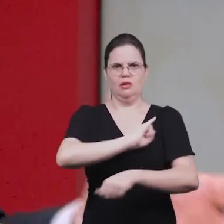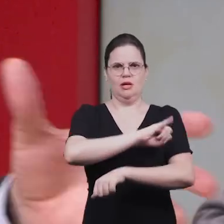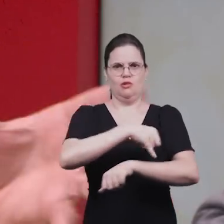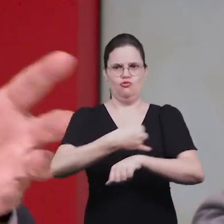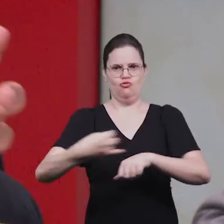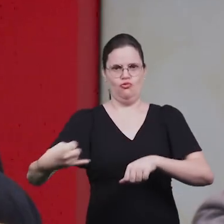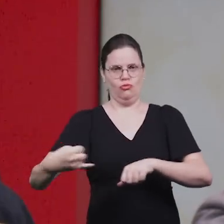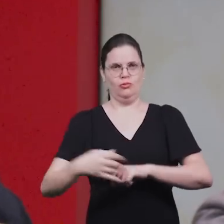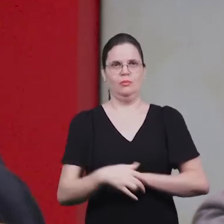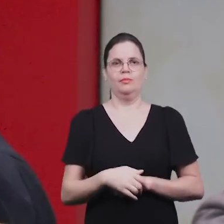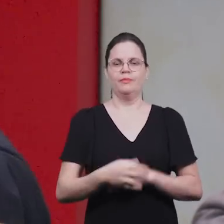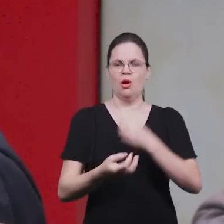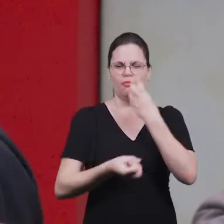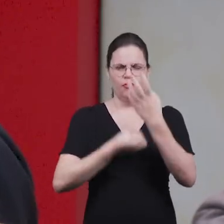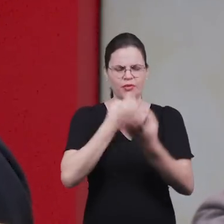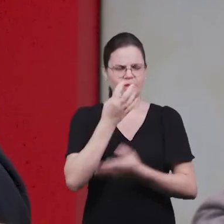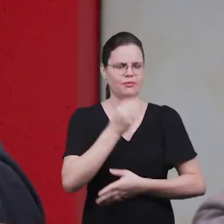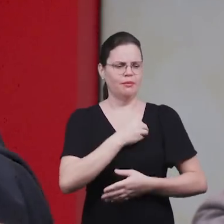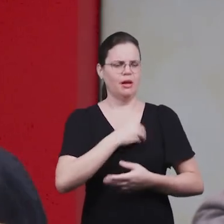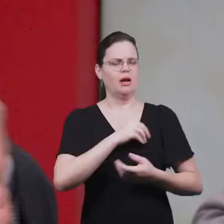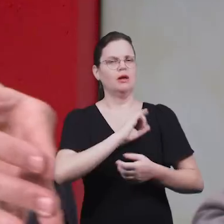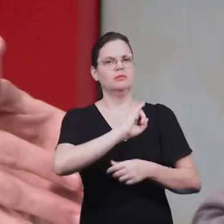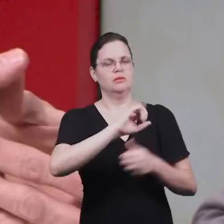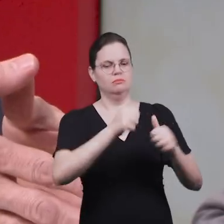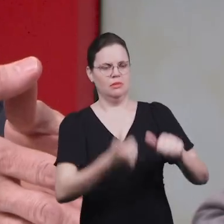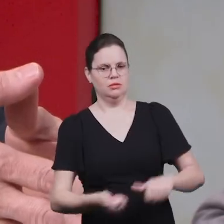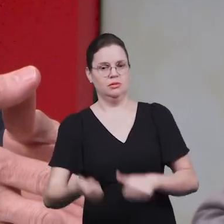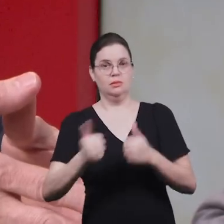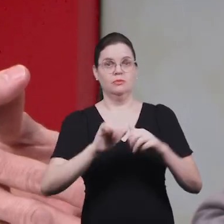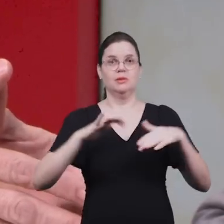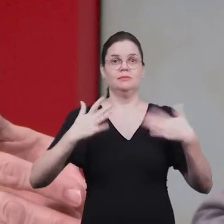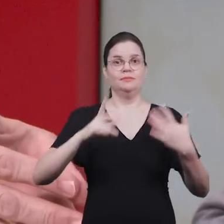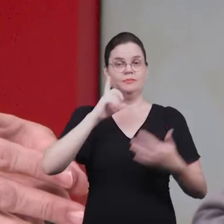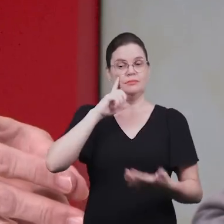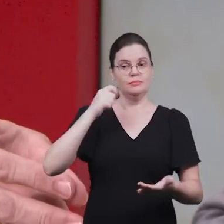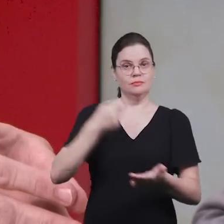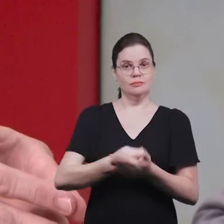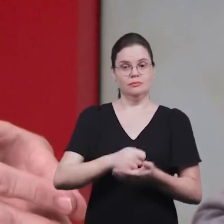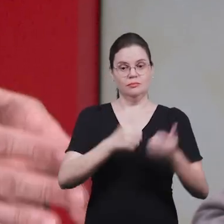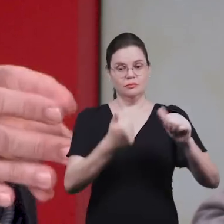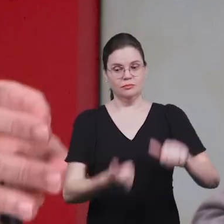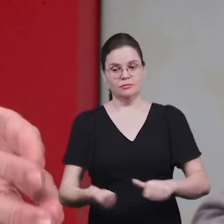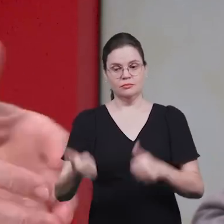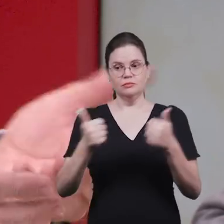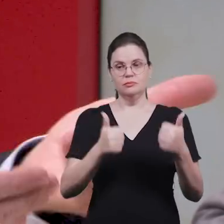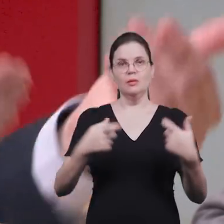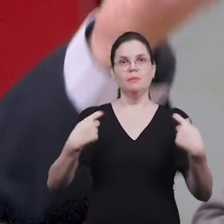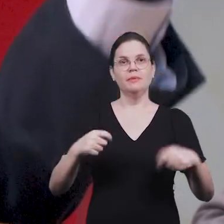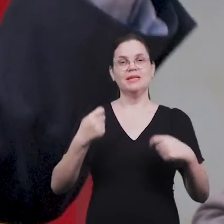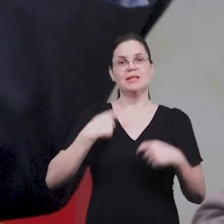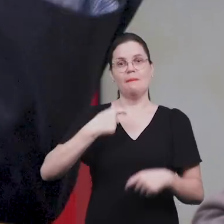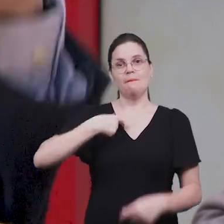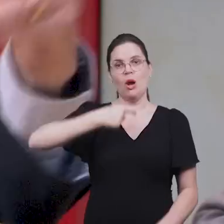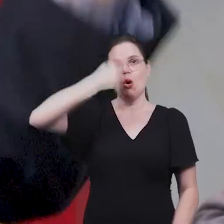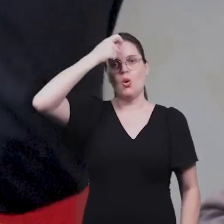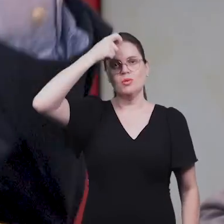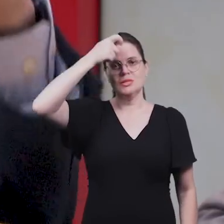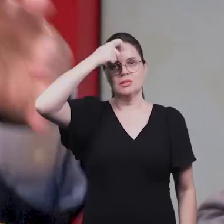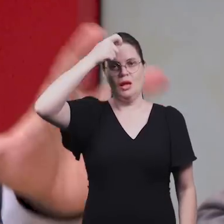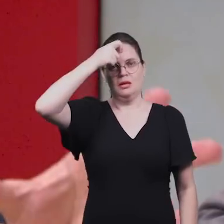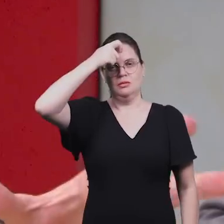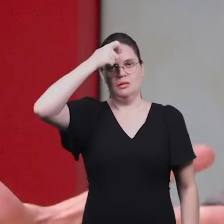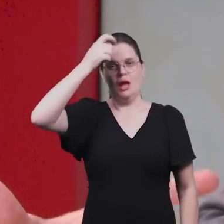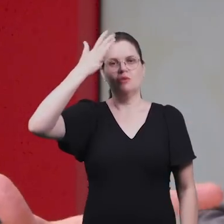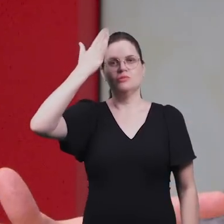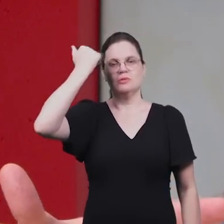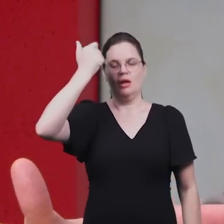Jordão. Portanto, o batismo nas águas, essa decisão, exige a consciência